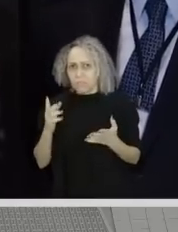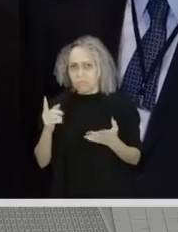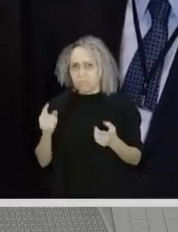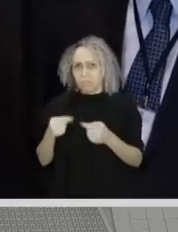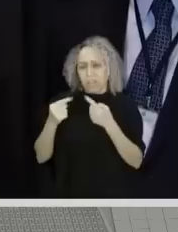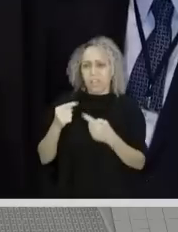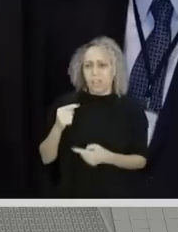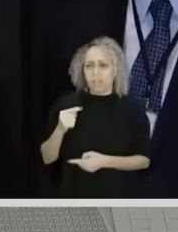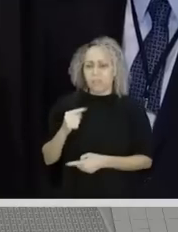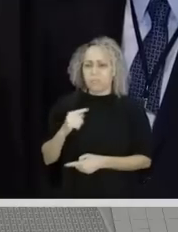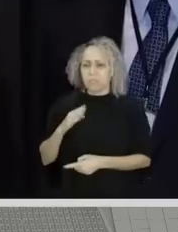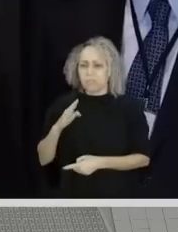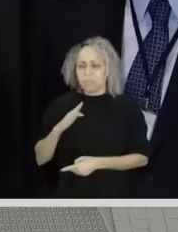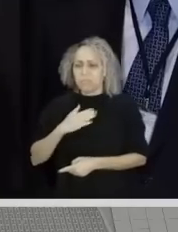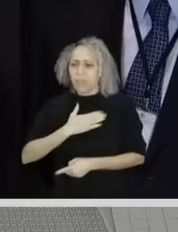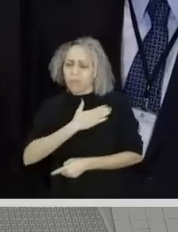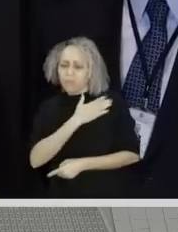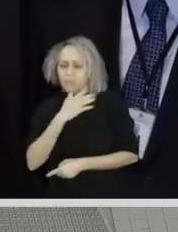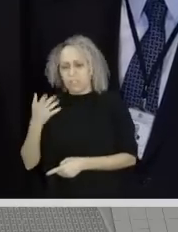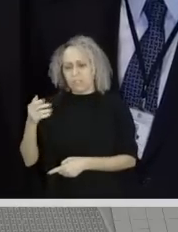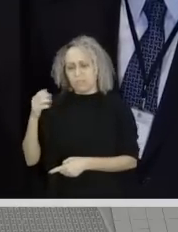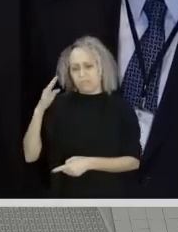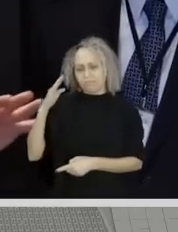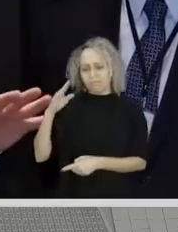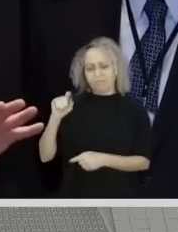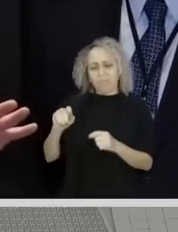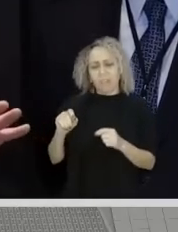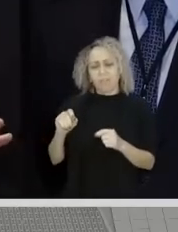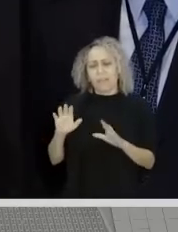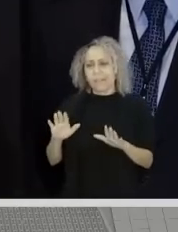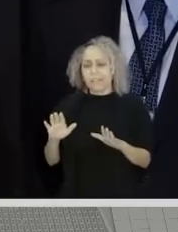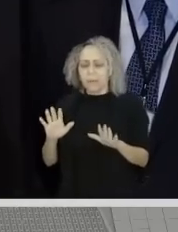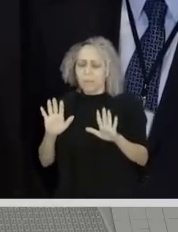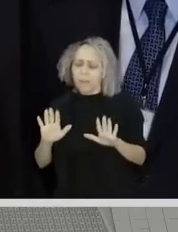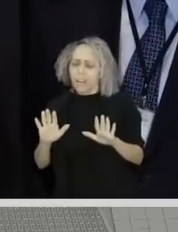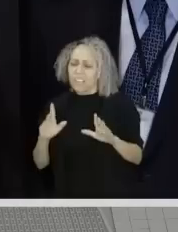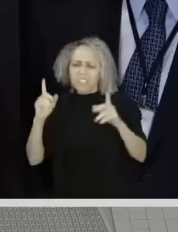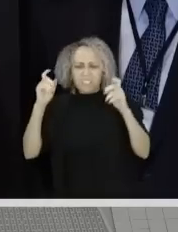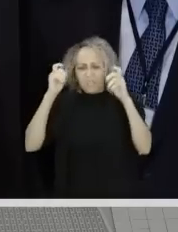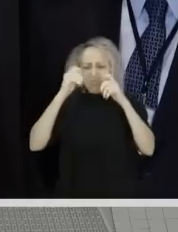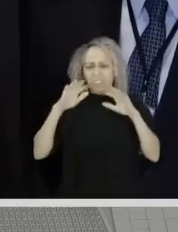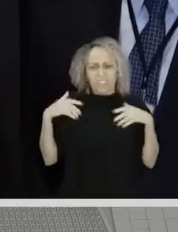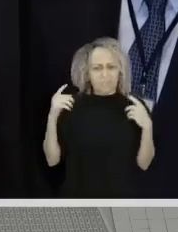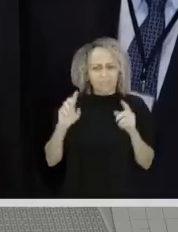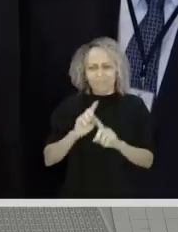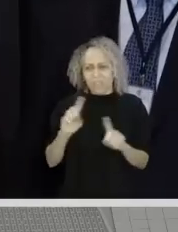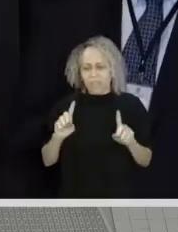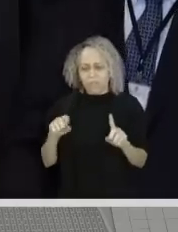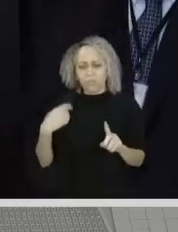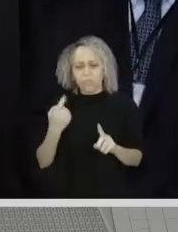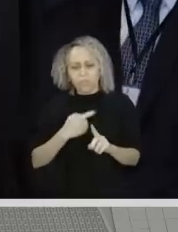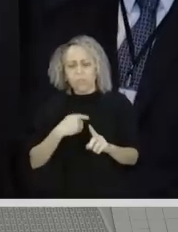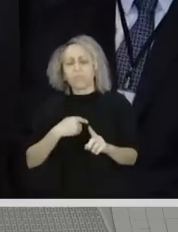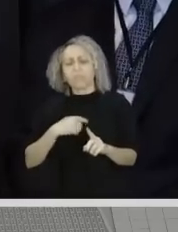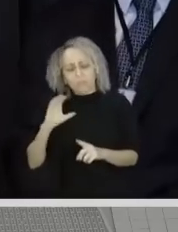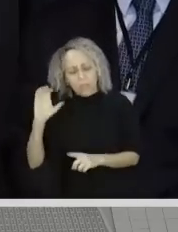produto mais acessível, de você ter um produto que seja naturalmente escolhido pelo consumidor. Normalmente você tem